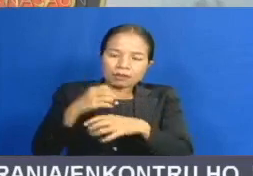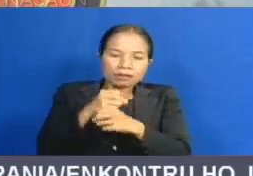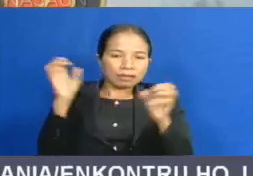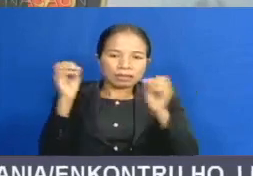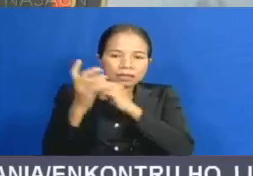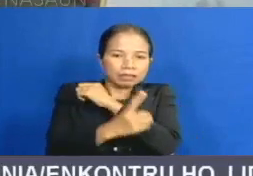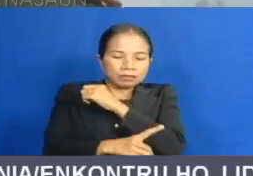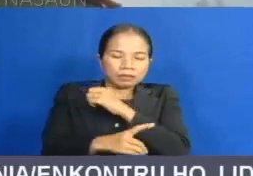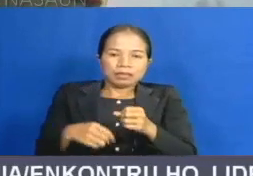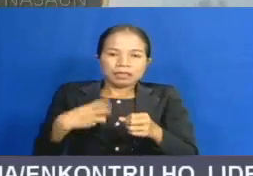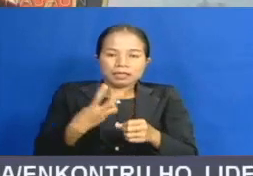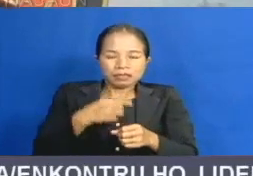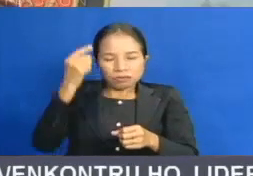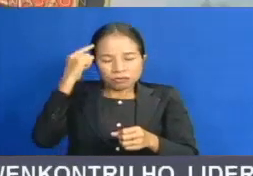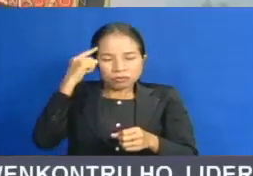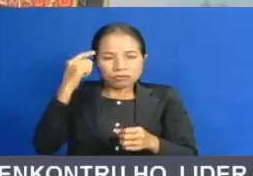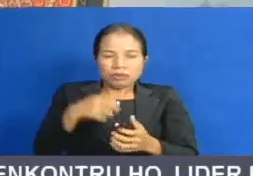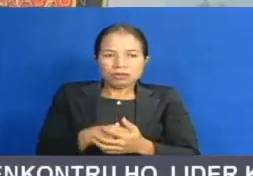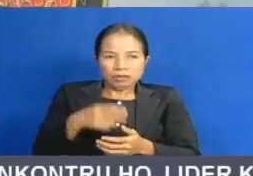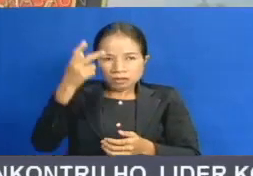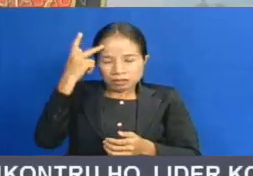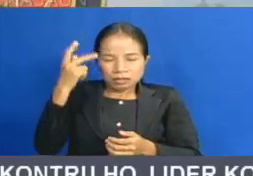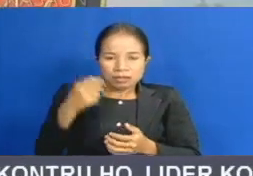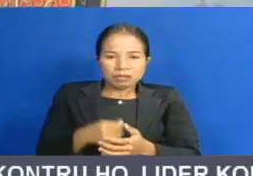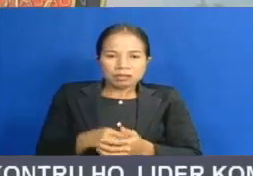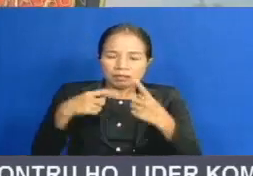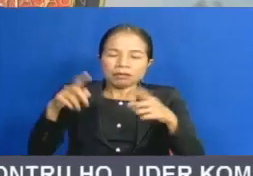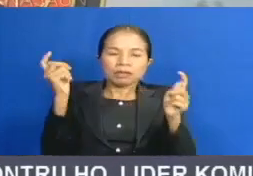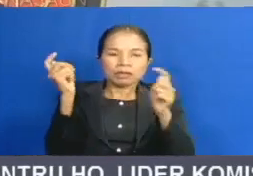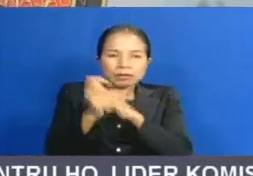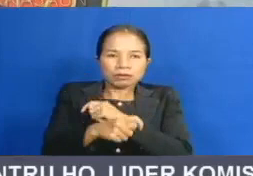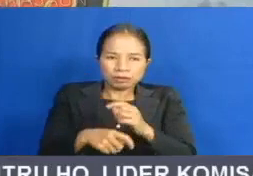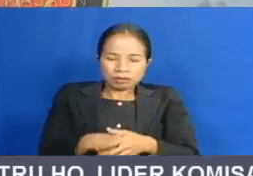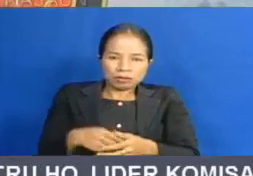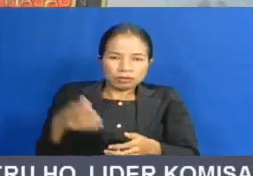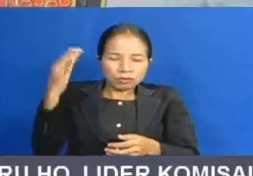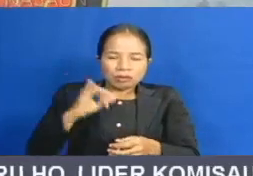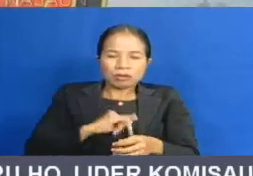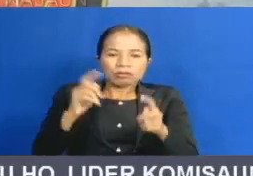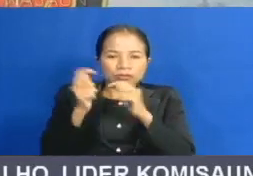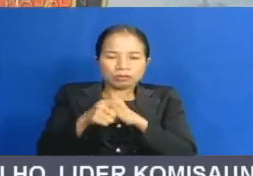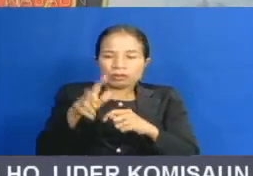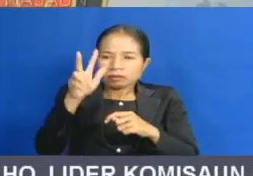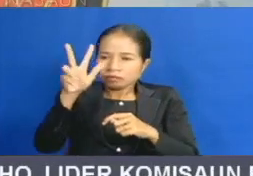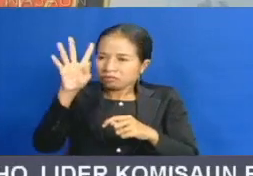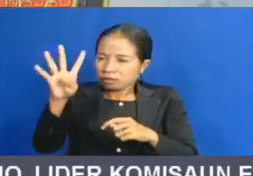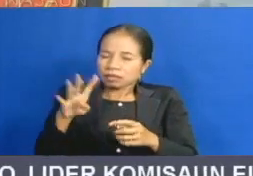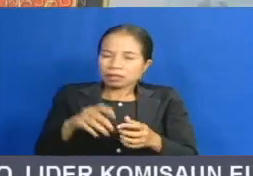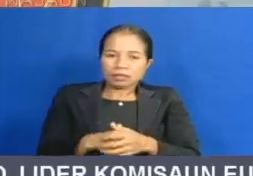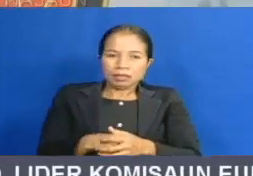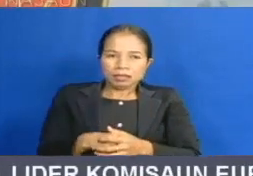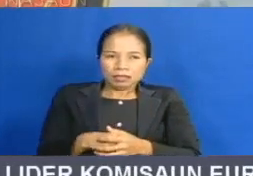então vai ter um morro, neba. Mas não, agora permanente, não, vai, neba, troca malu. Por ver, troca malu, toda a altura, da lata, ida. Nema